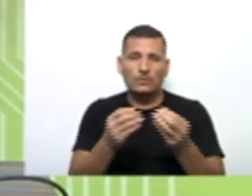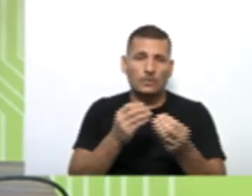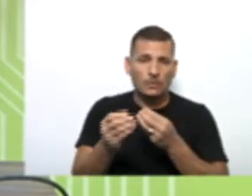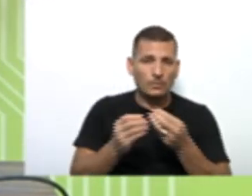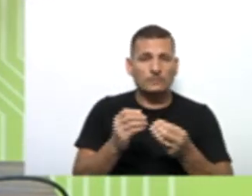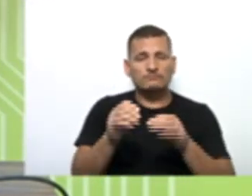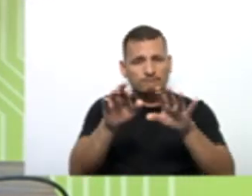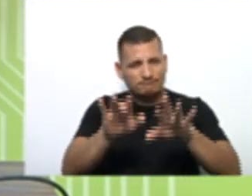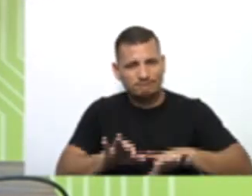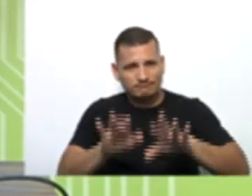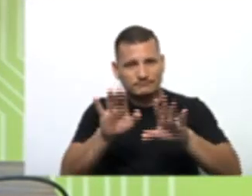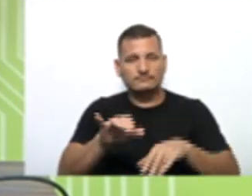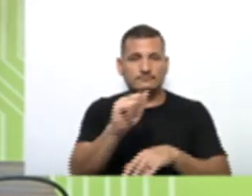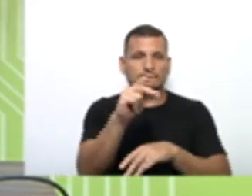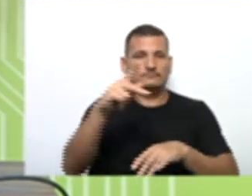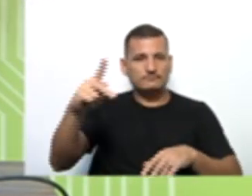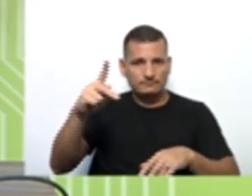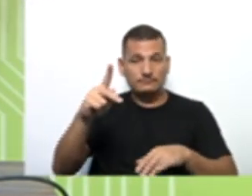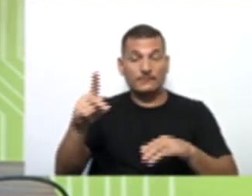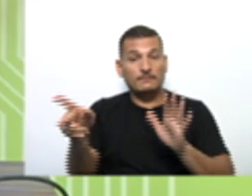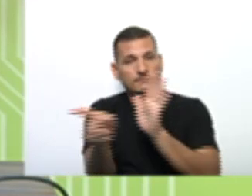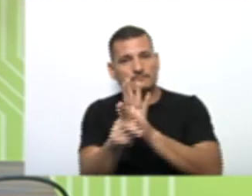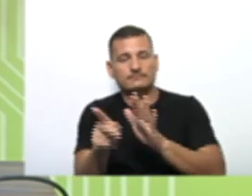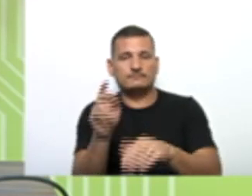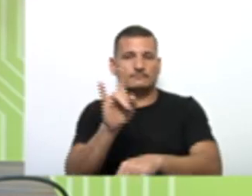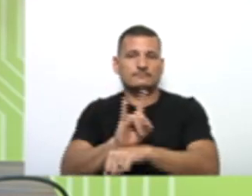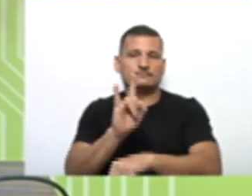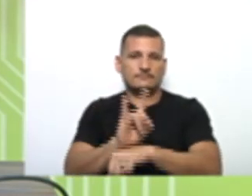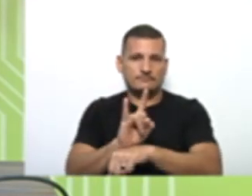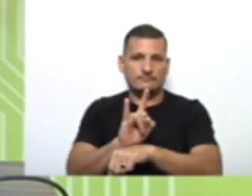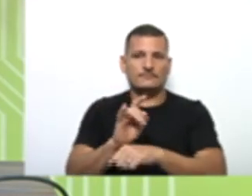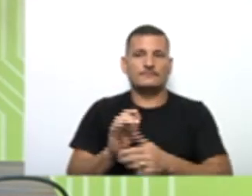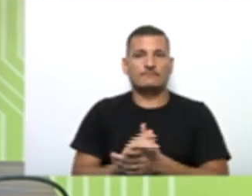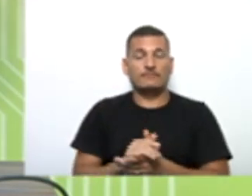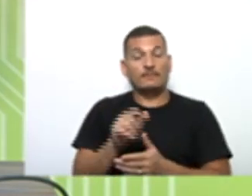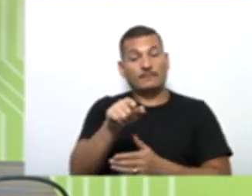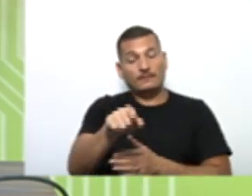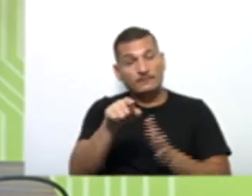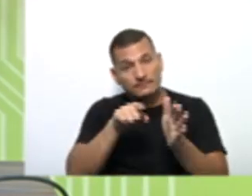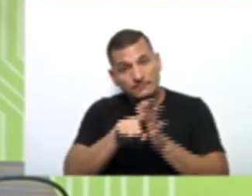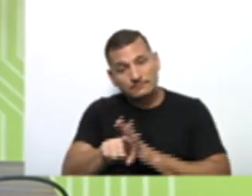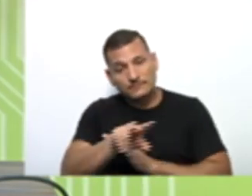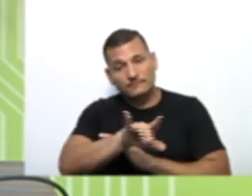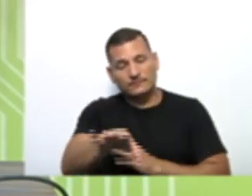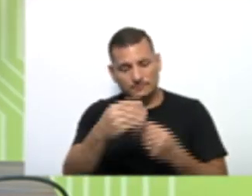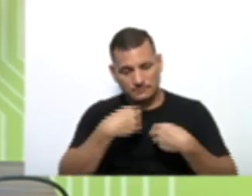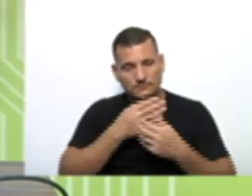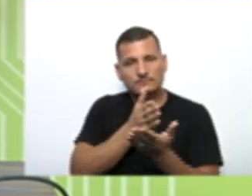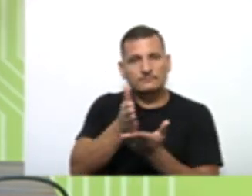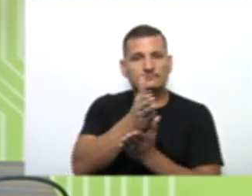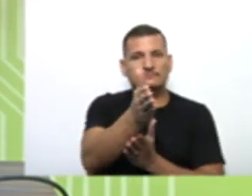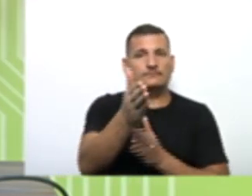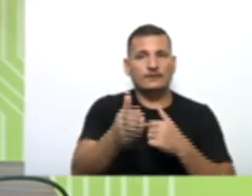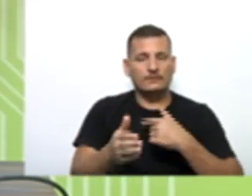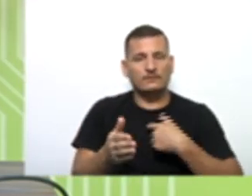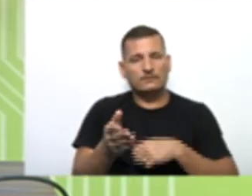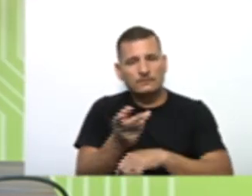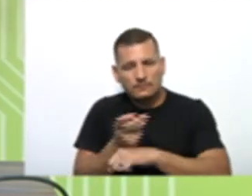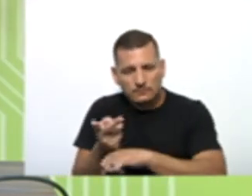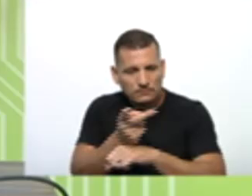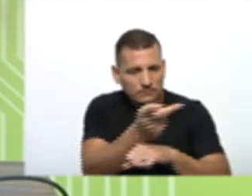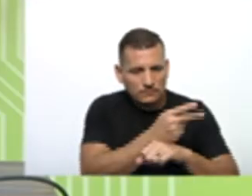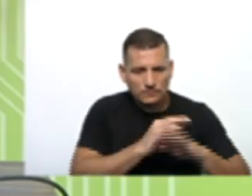um aplicativo de game para Android, é essa pergunta que vai me conduzir. Eu vou procurar todos